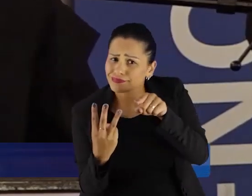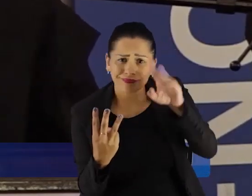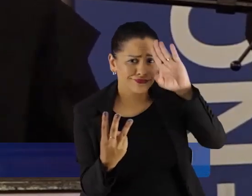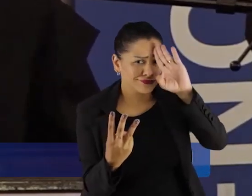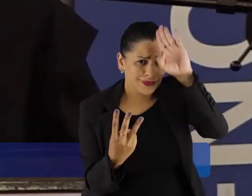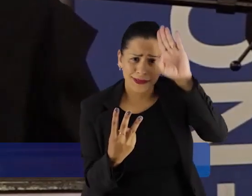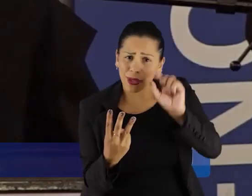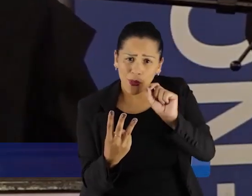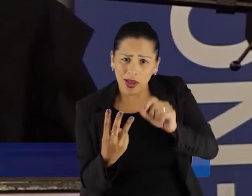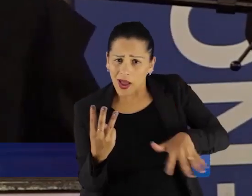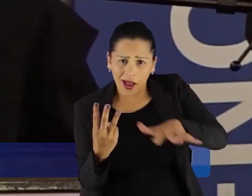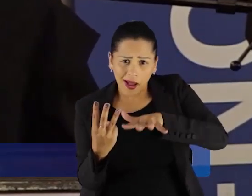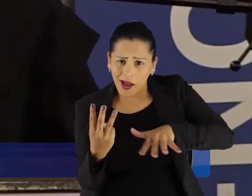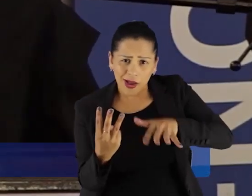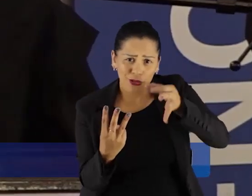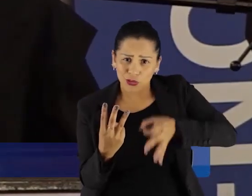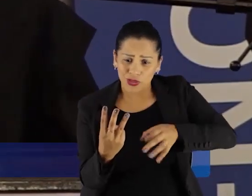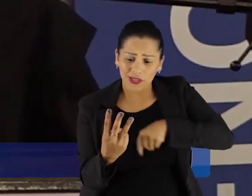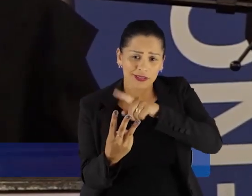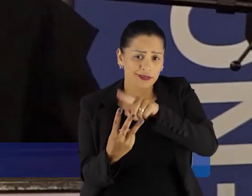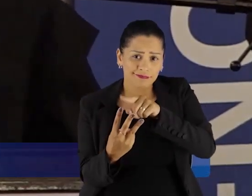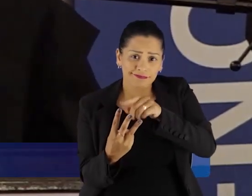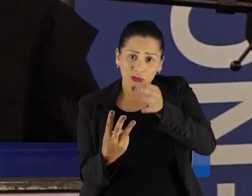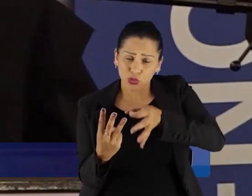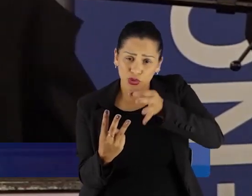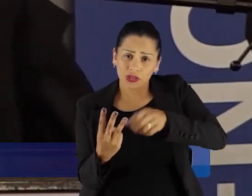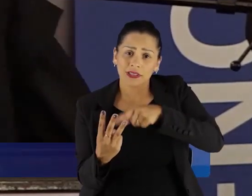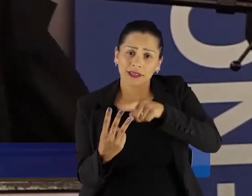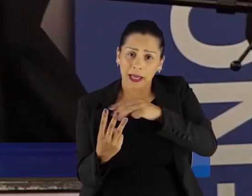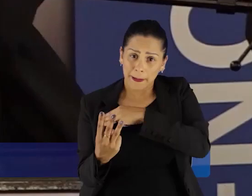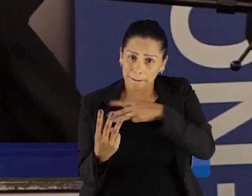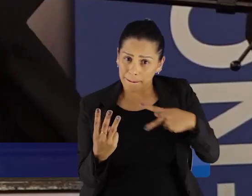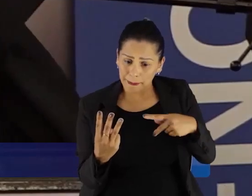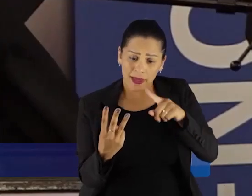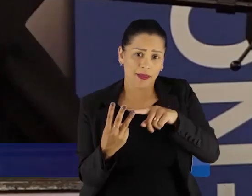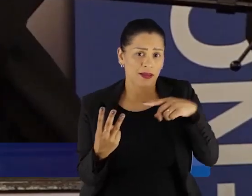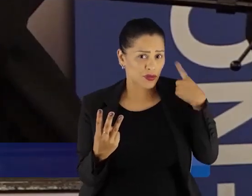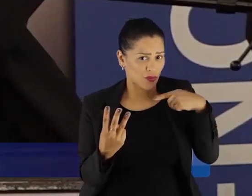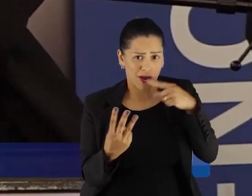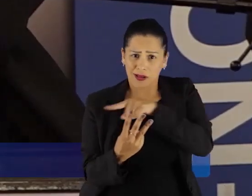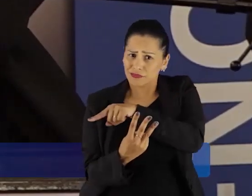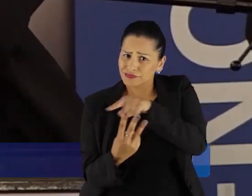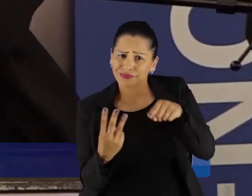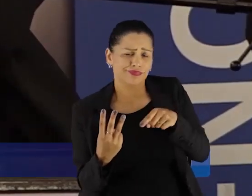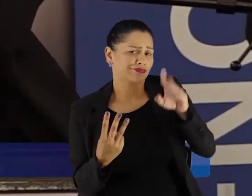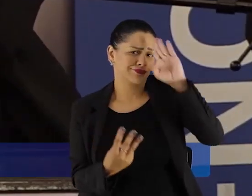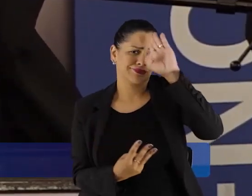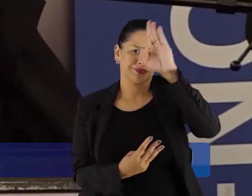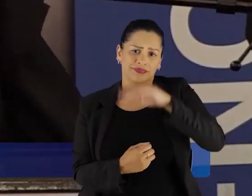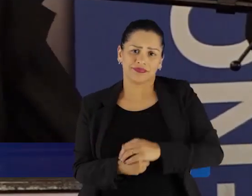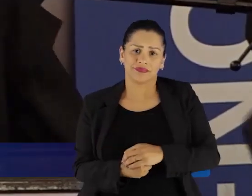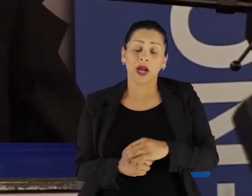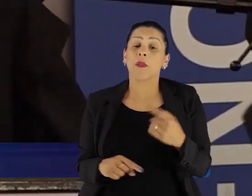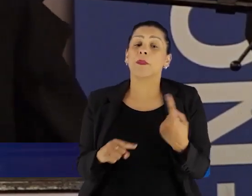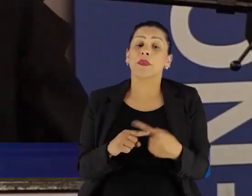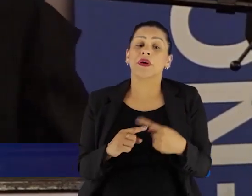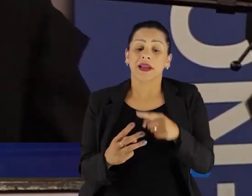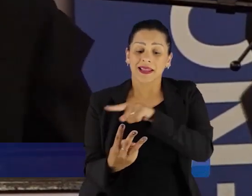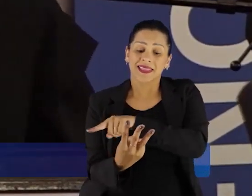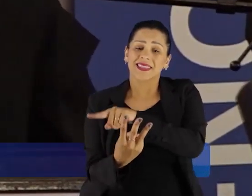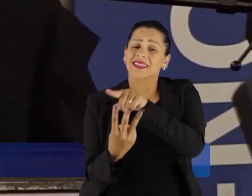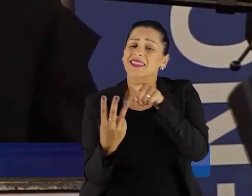atores do sistema de Justiça A magistratura o Ministério Público EA advocacia porque são três